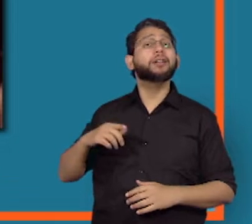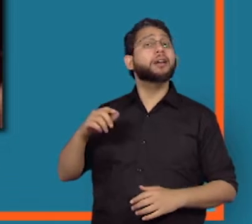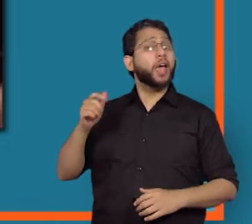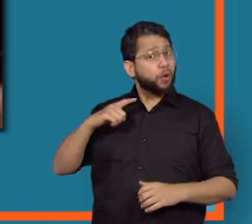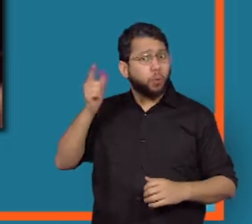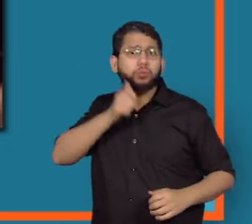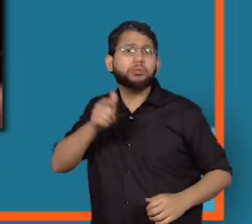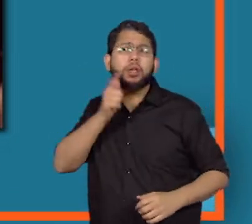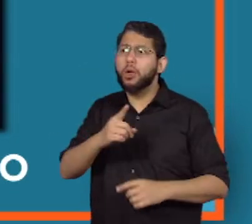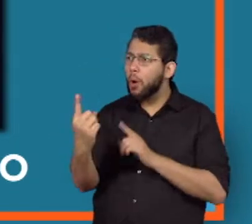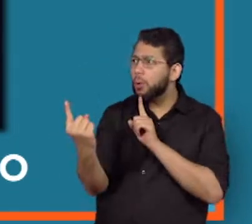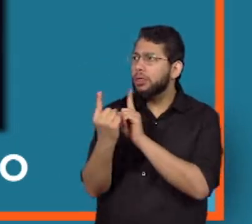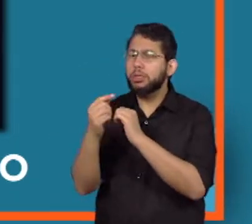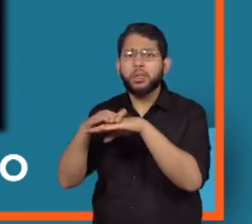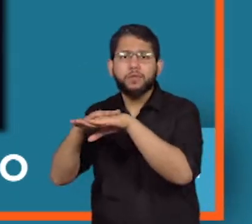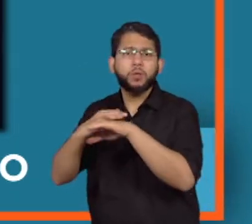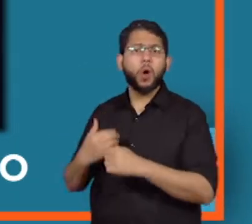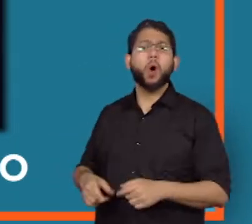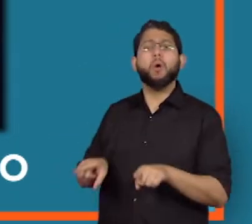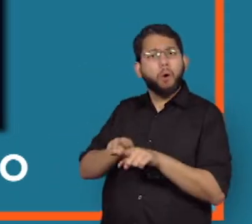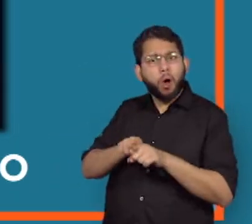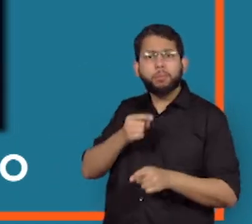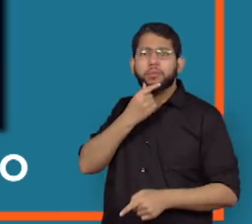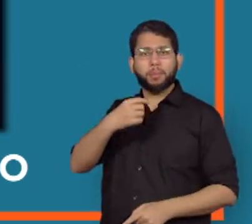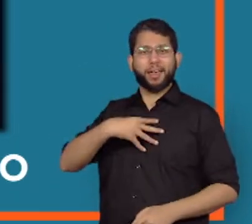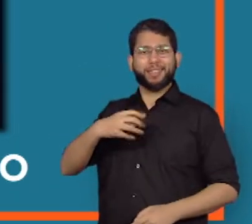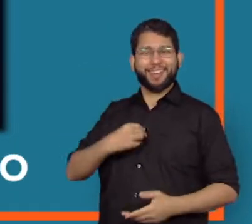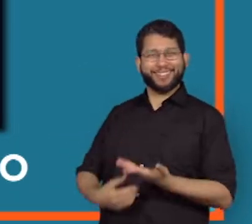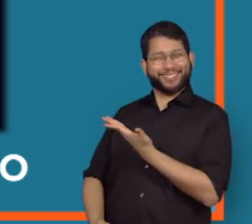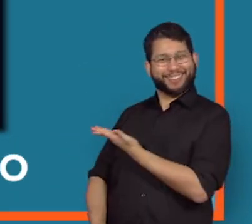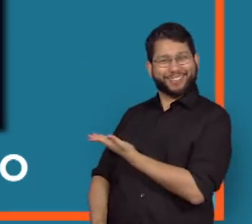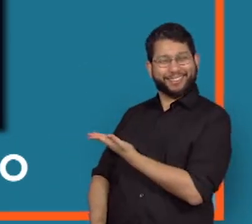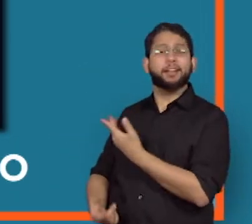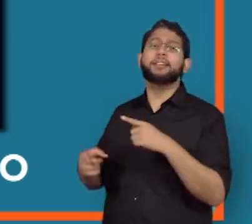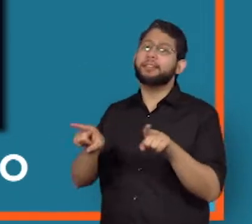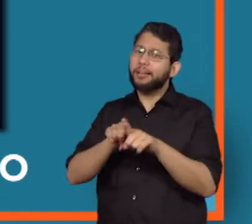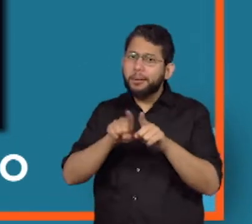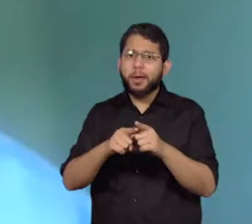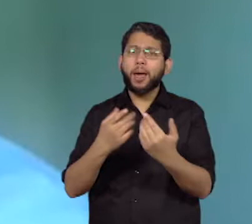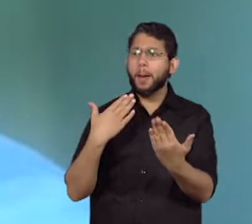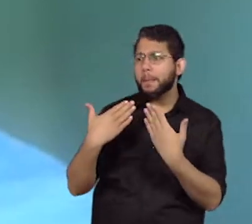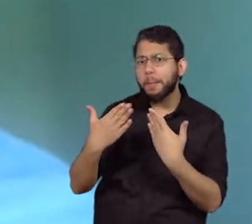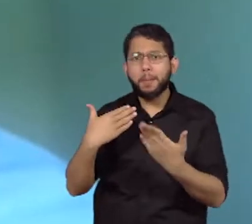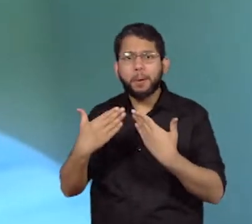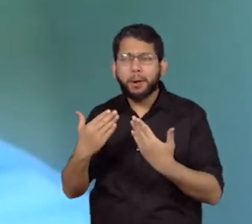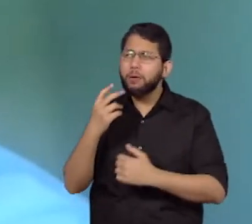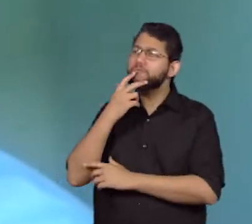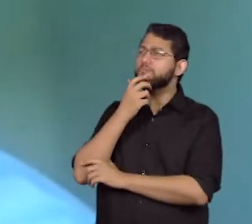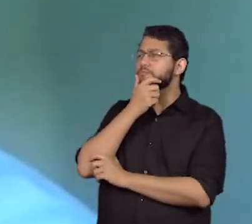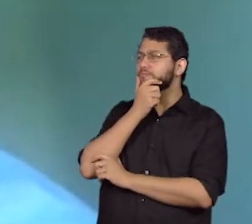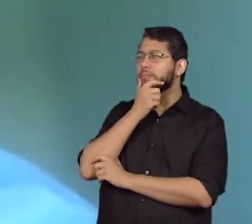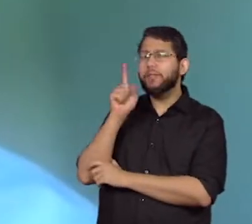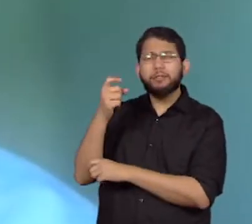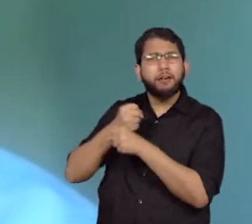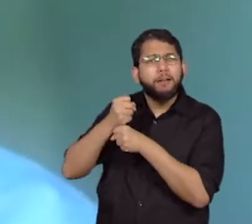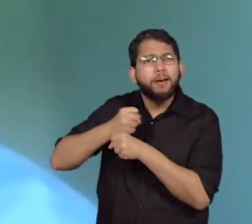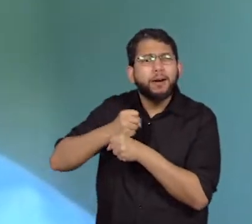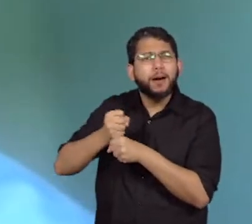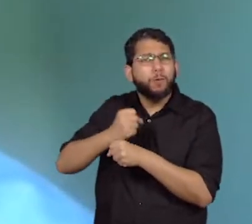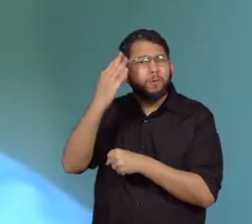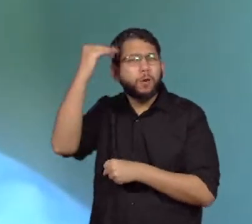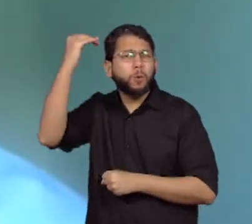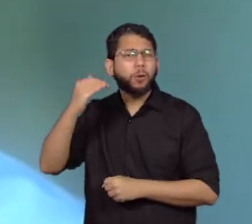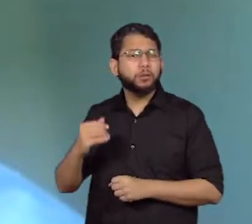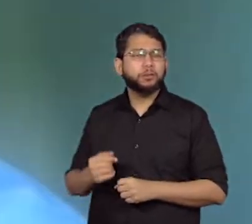e Tony Ramos no programa Em Foco. Uma série de personagens estão aí há mais de uma década, pelo menos, fazendo sucesso. O que